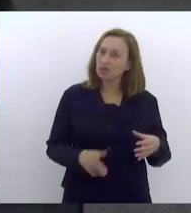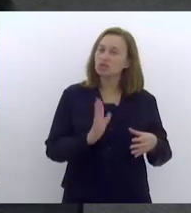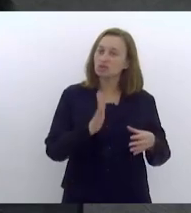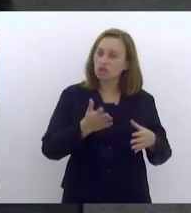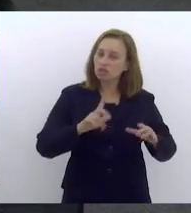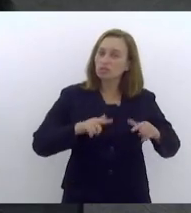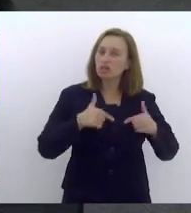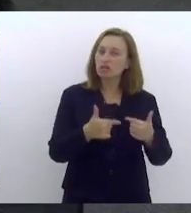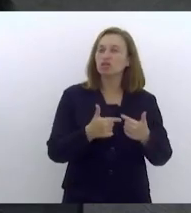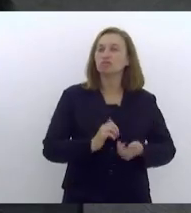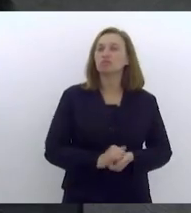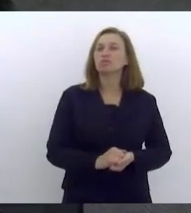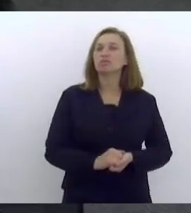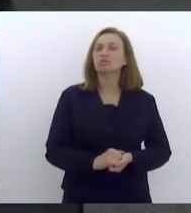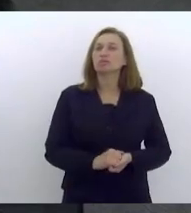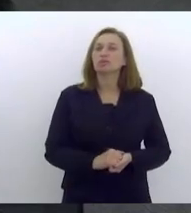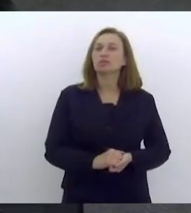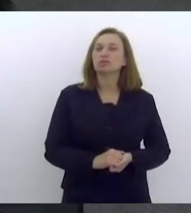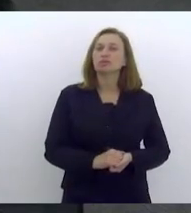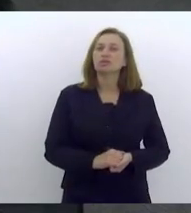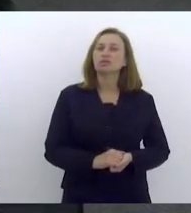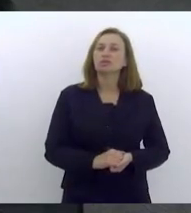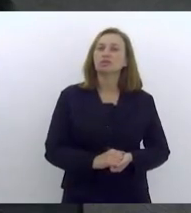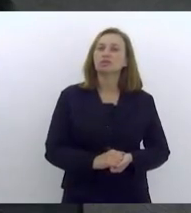tomando as providências cabíveis.